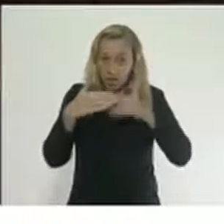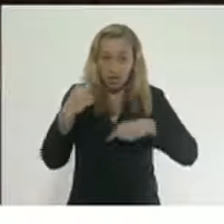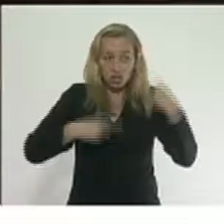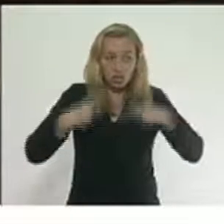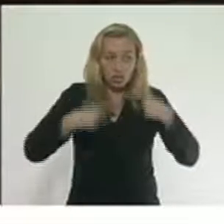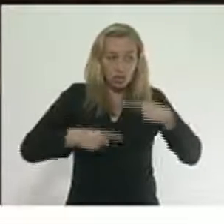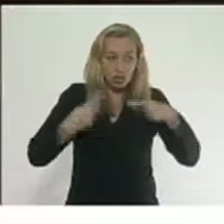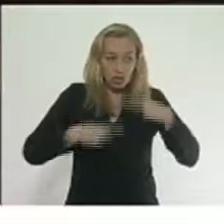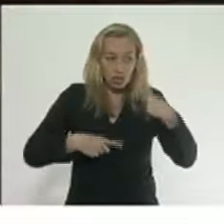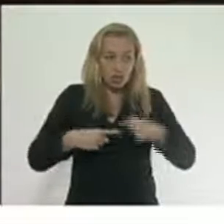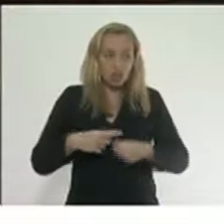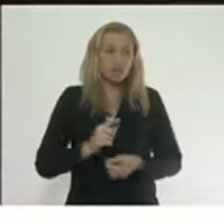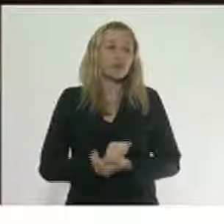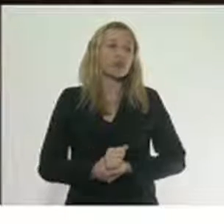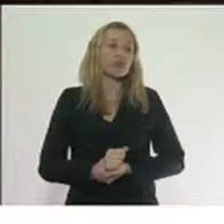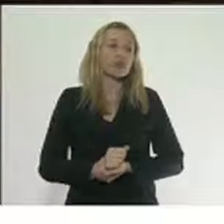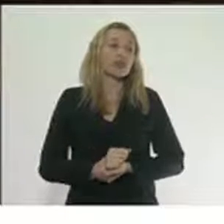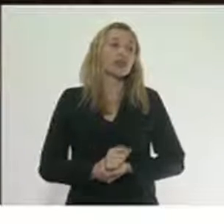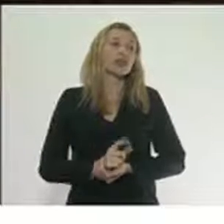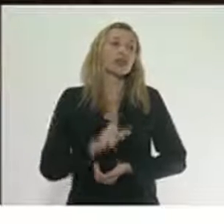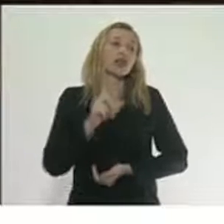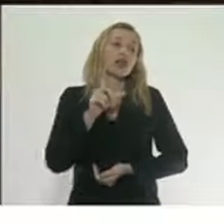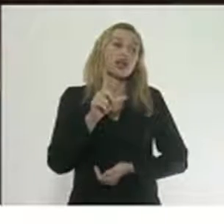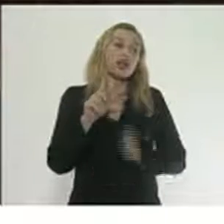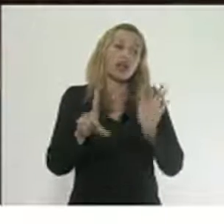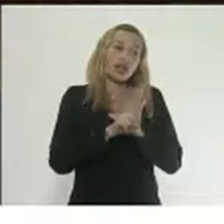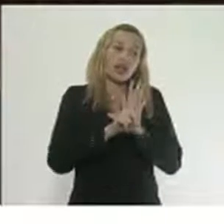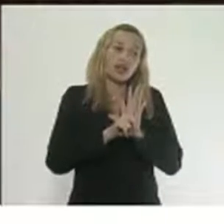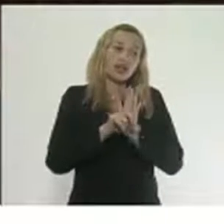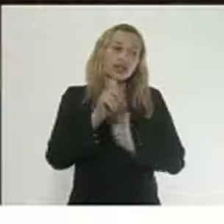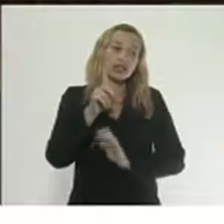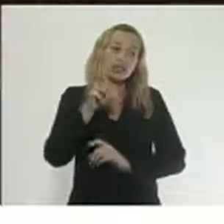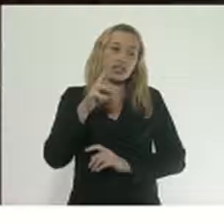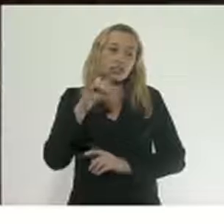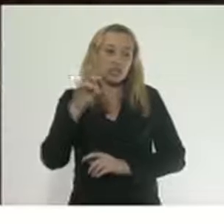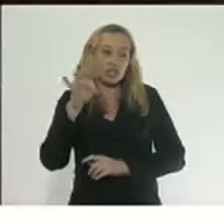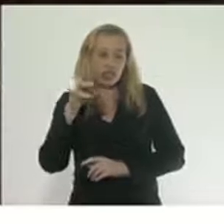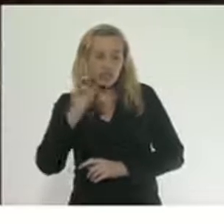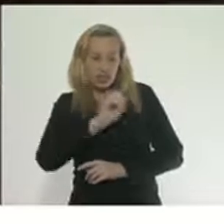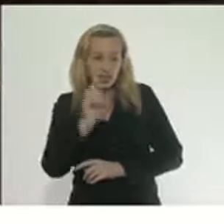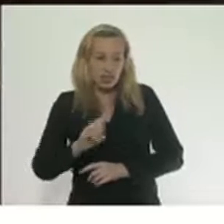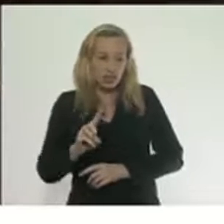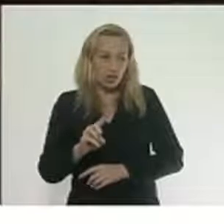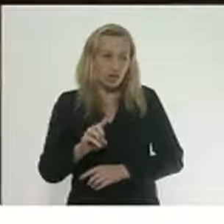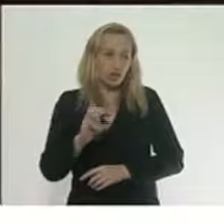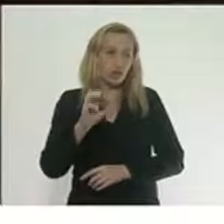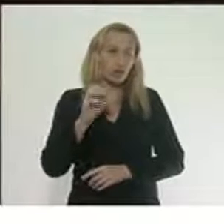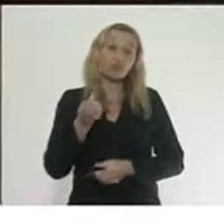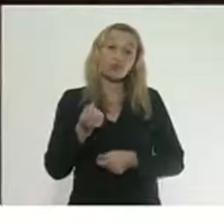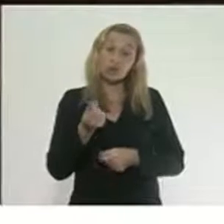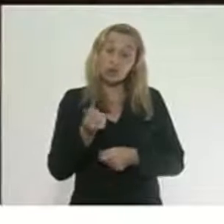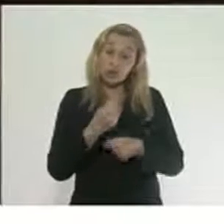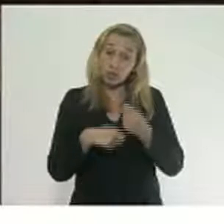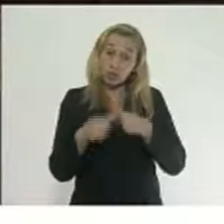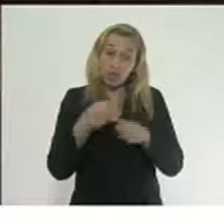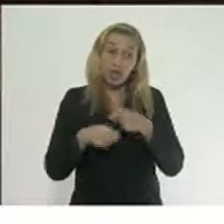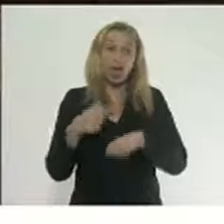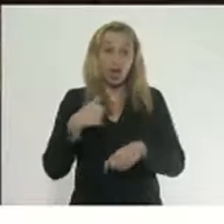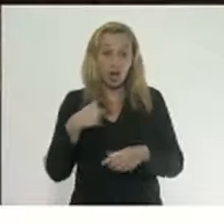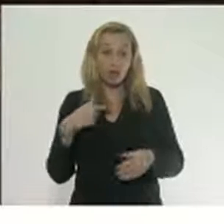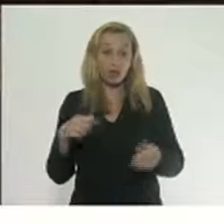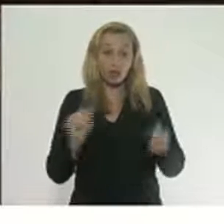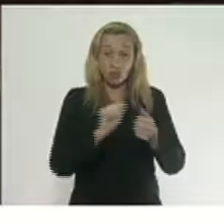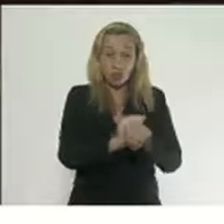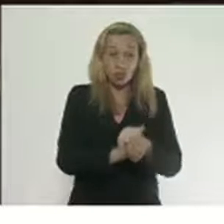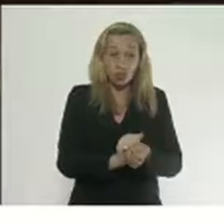de Diretrizes Orçamentárias, mas eu pelo menos participo da Comissão de Orçamento. Infelizmente